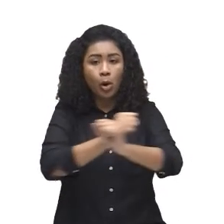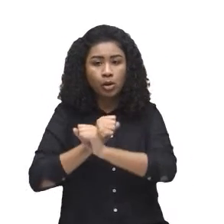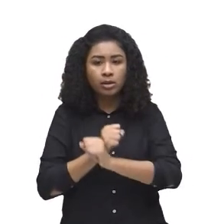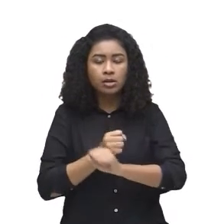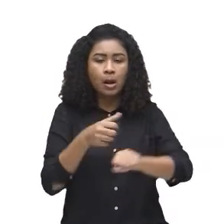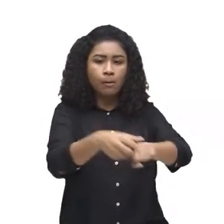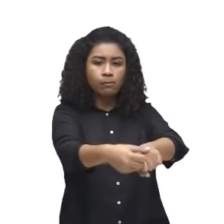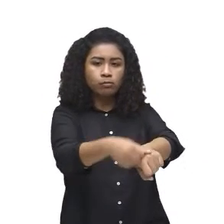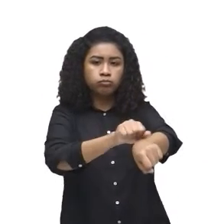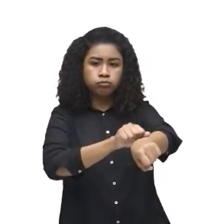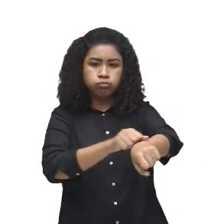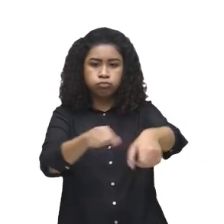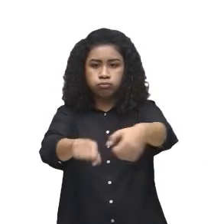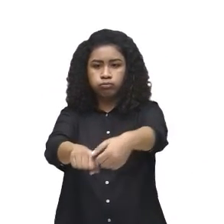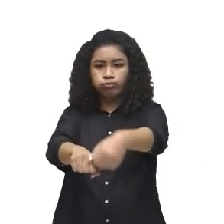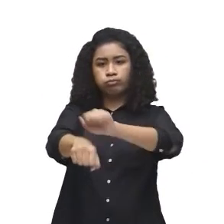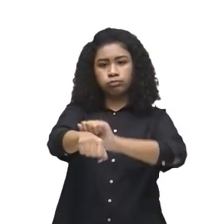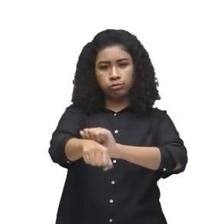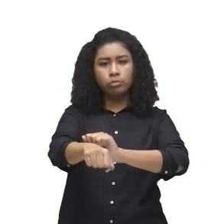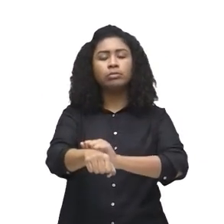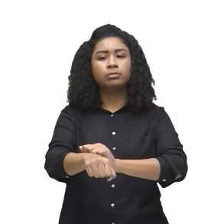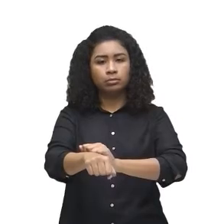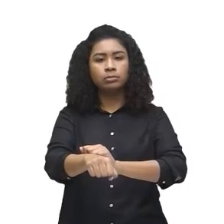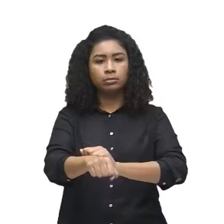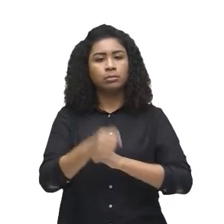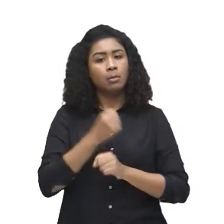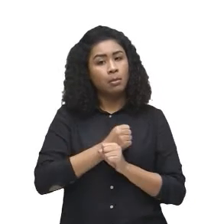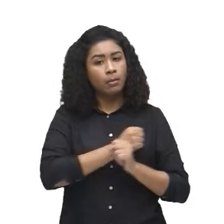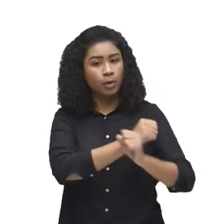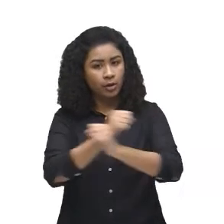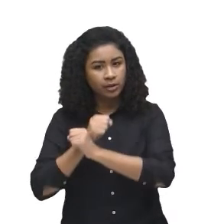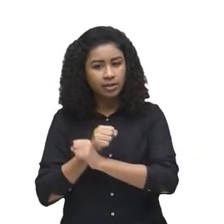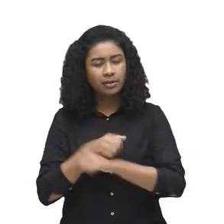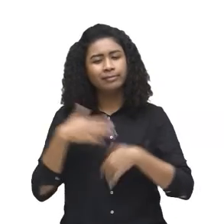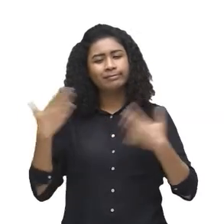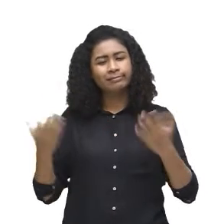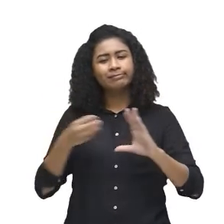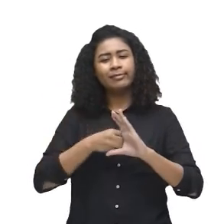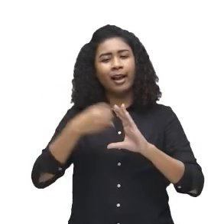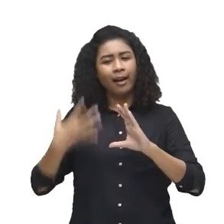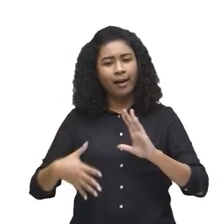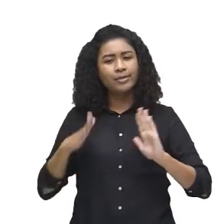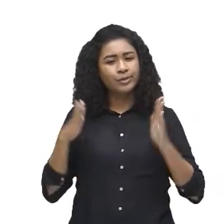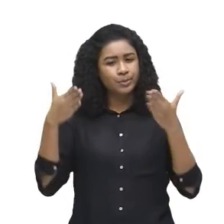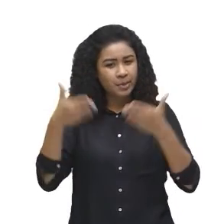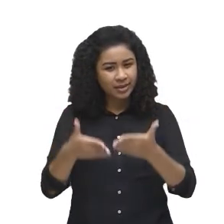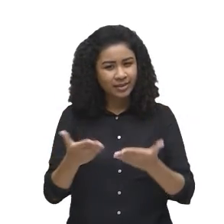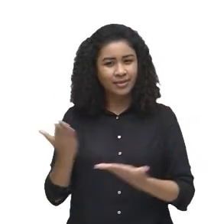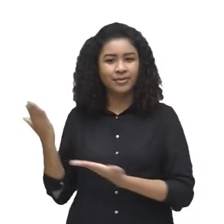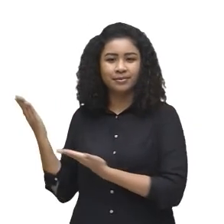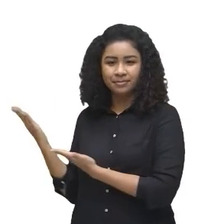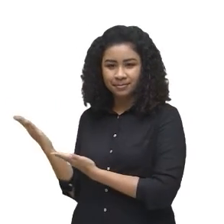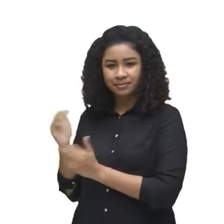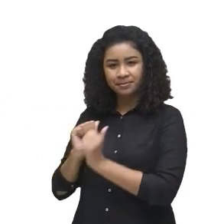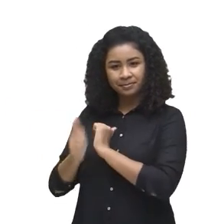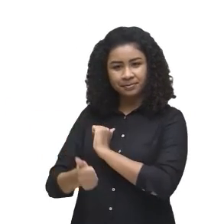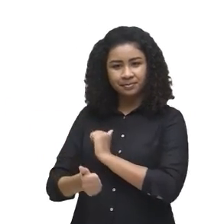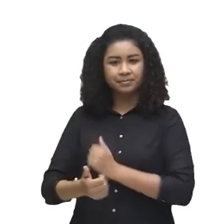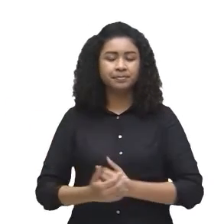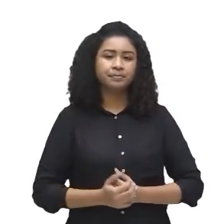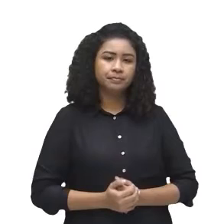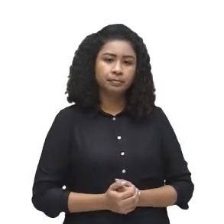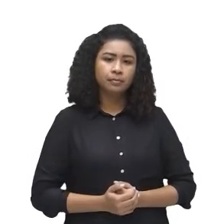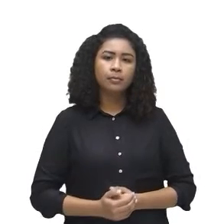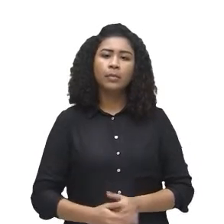luvas, ok? Então sempre vai ser dessa forma as características do boxe olímpico. Na questão de regras, ele